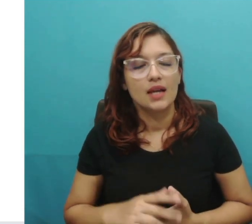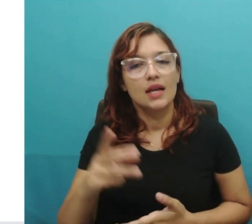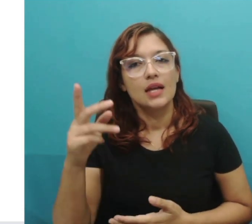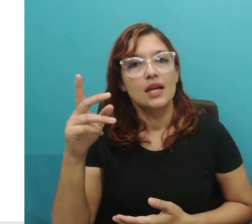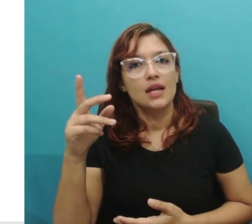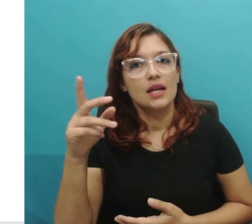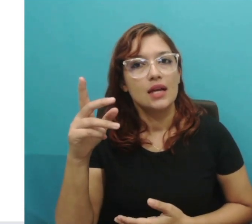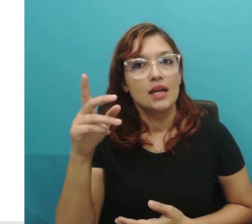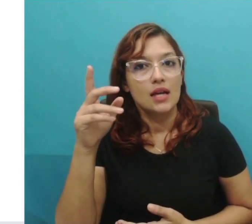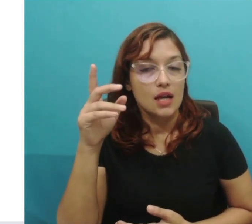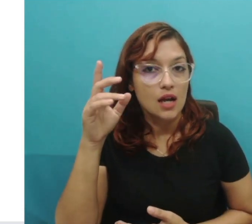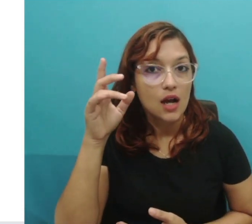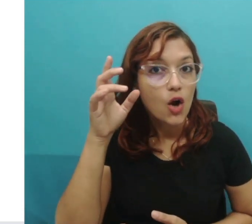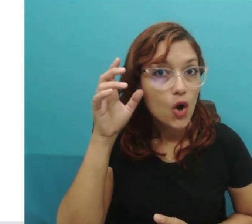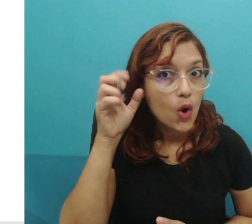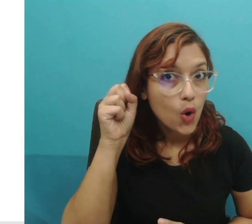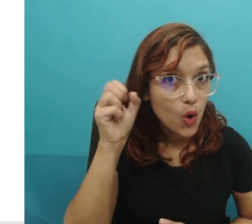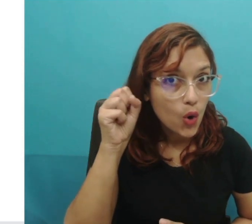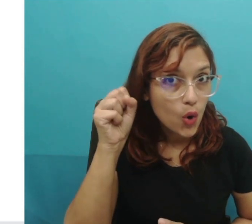Mas